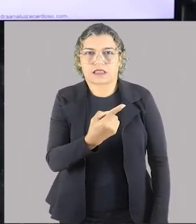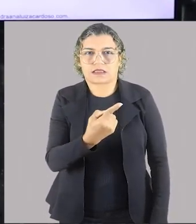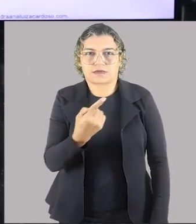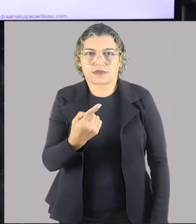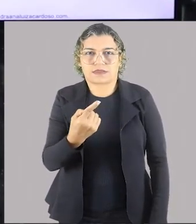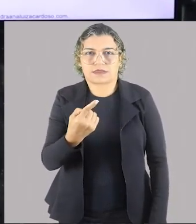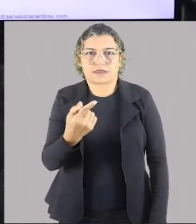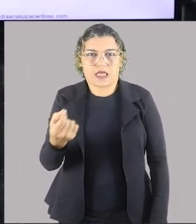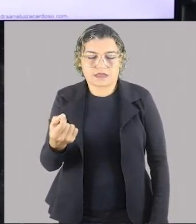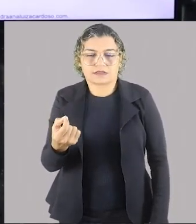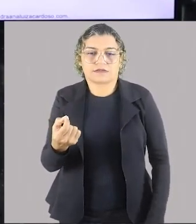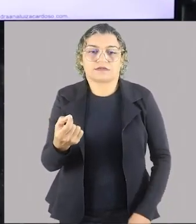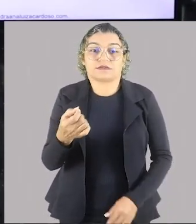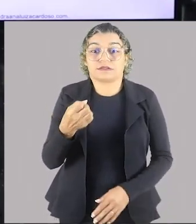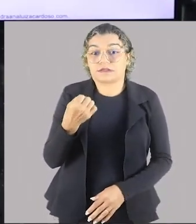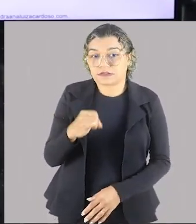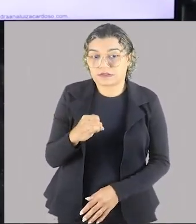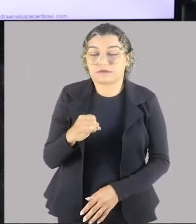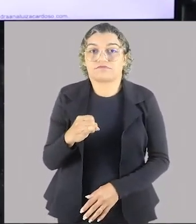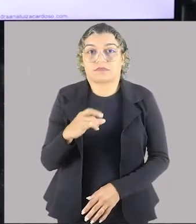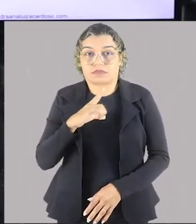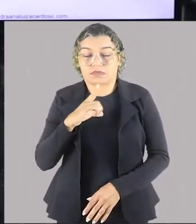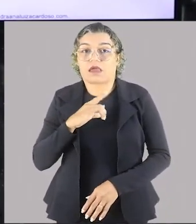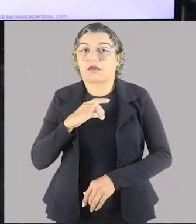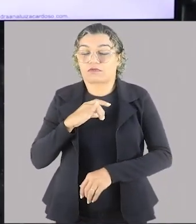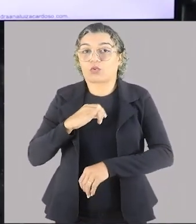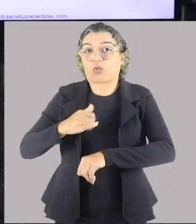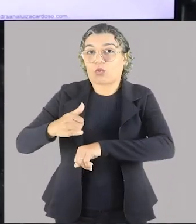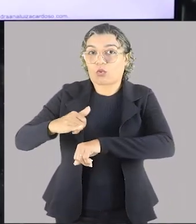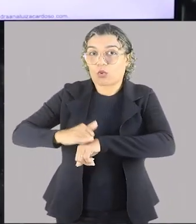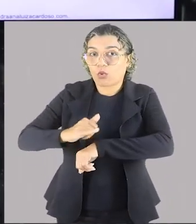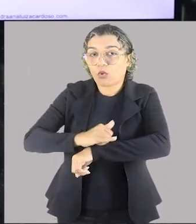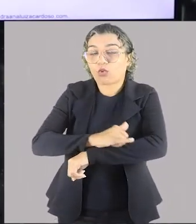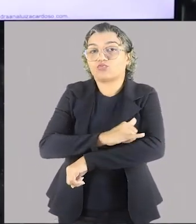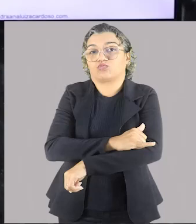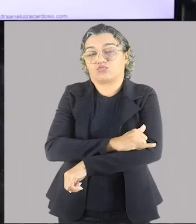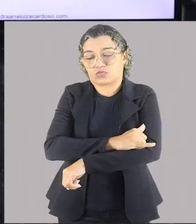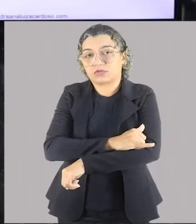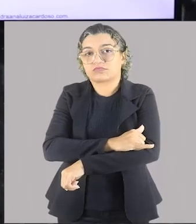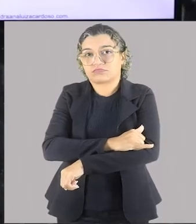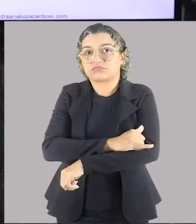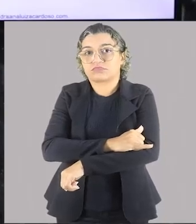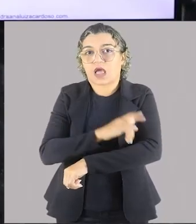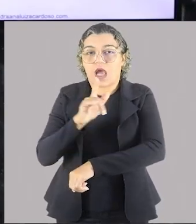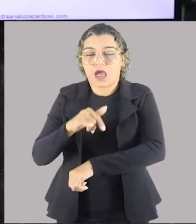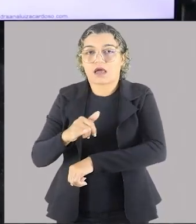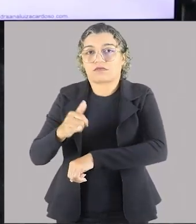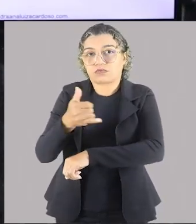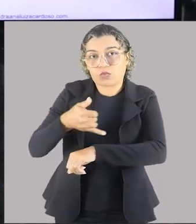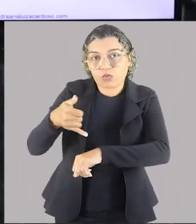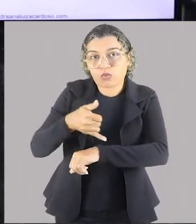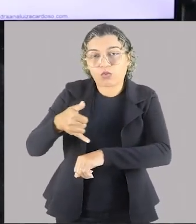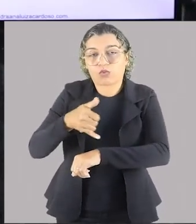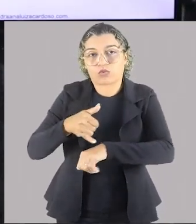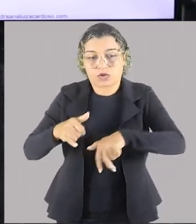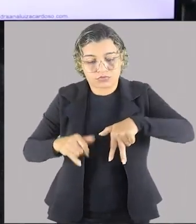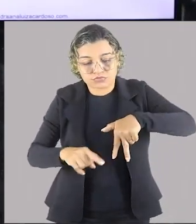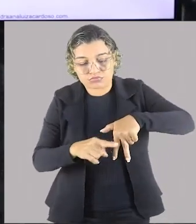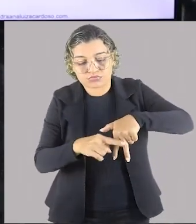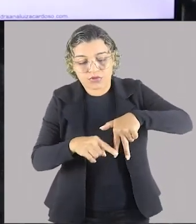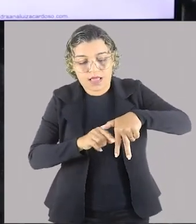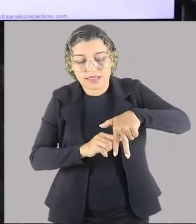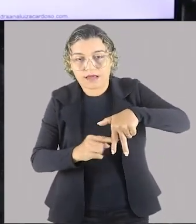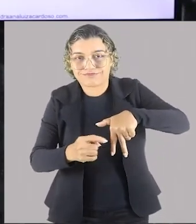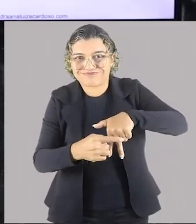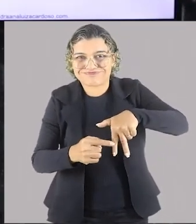esse indivíduo, ele está com gordura abdominal. E isso vai gerar vários malefícios